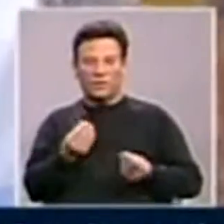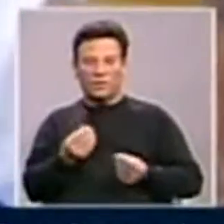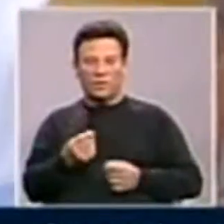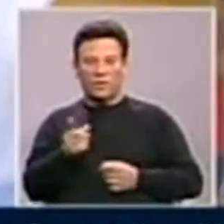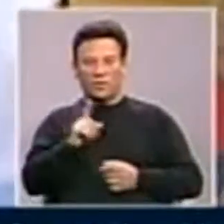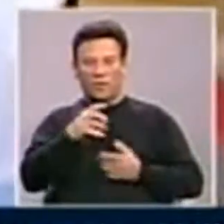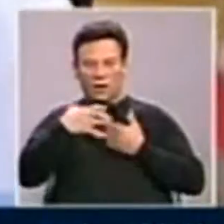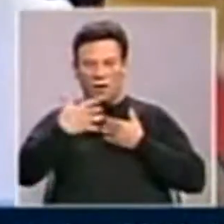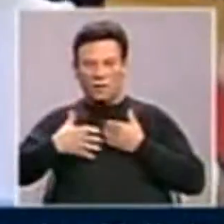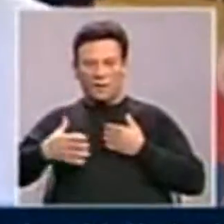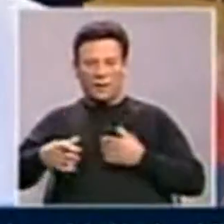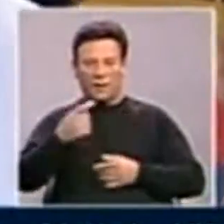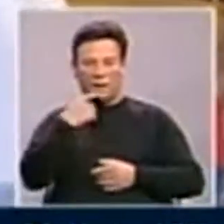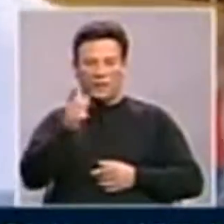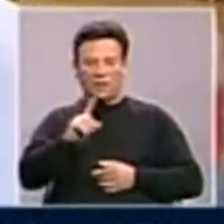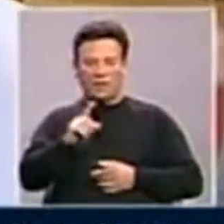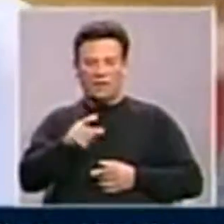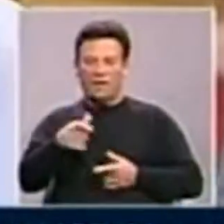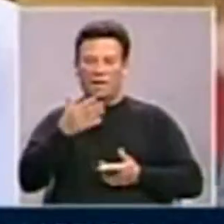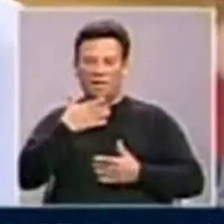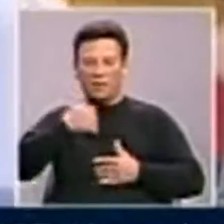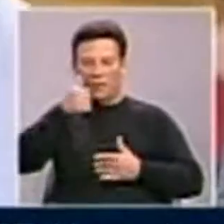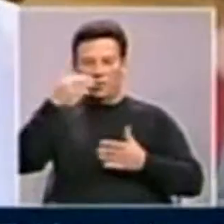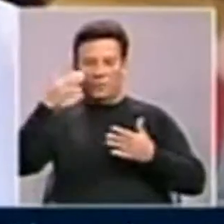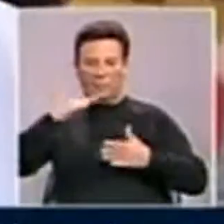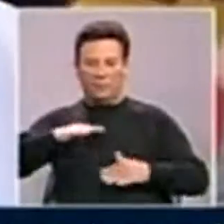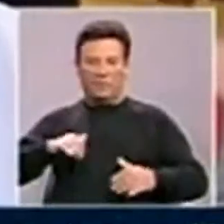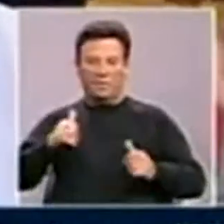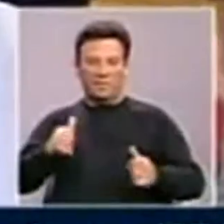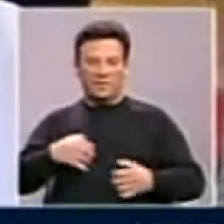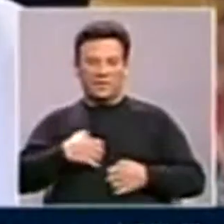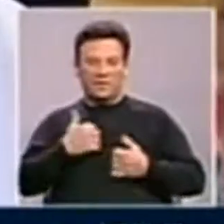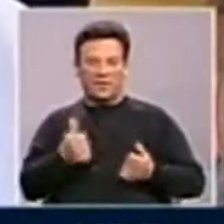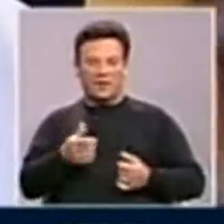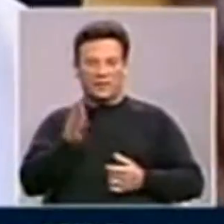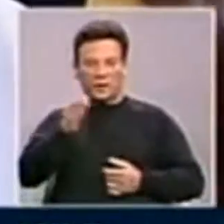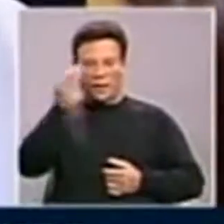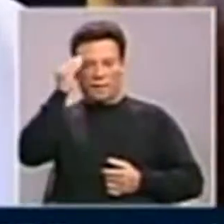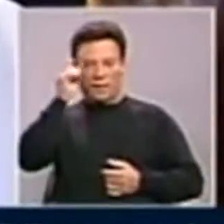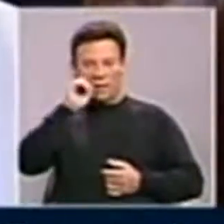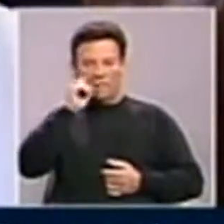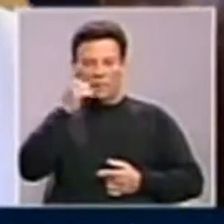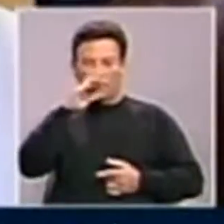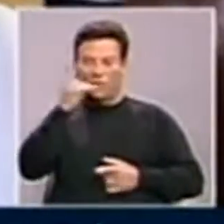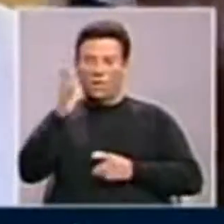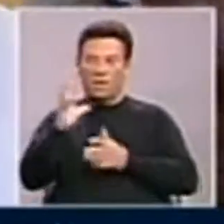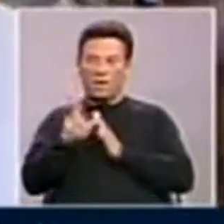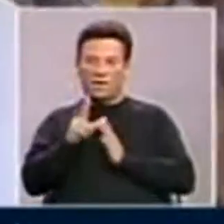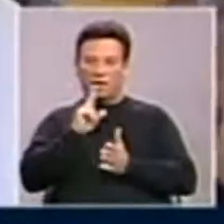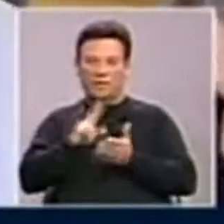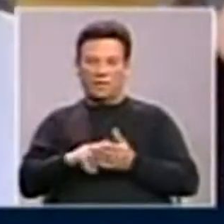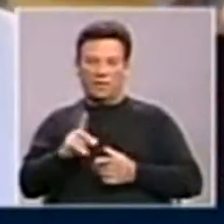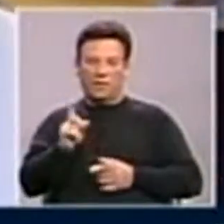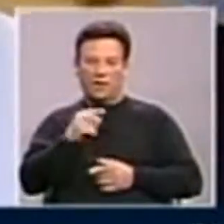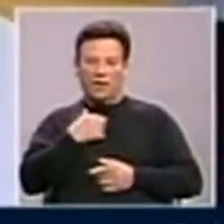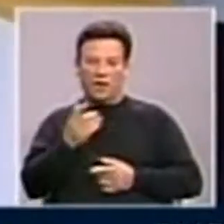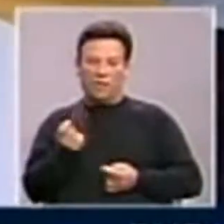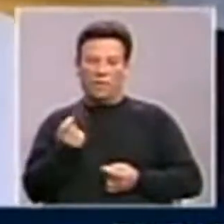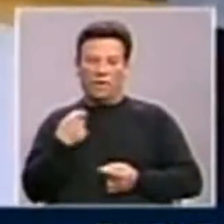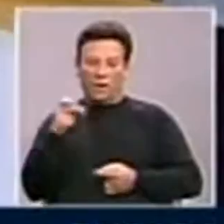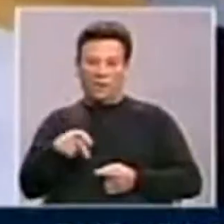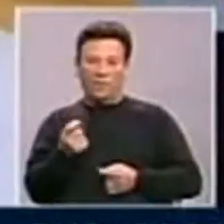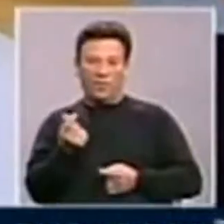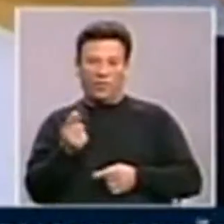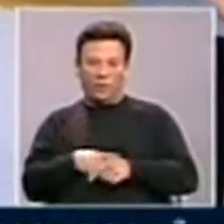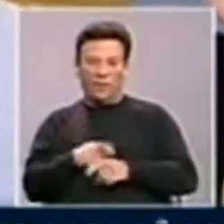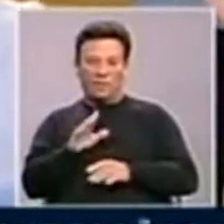Não é assim complicado? Não, e relaxa, fica-se bem. Já aprendeu a defender-se assim de algum ladrão a sério? Não, há pouquinho tempo,